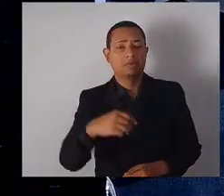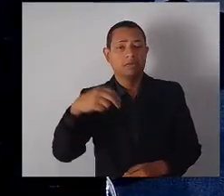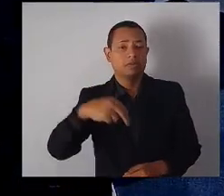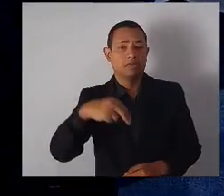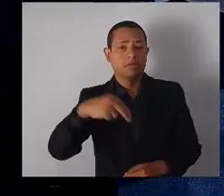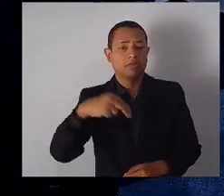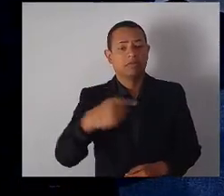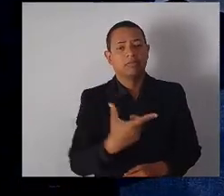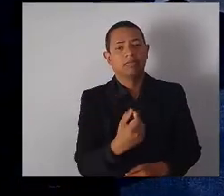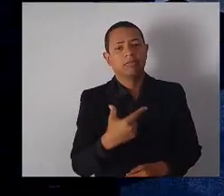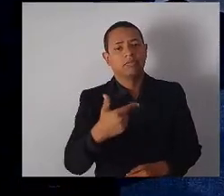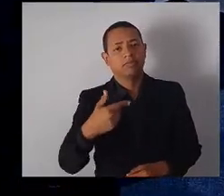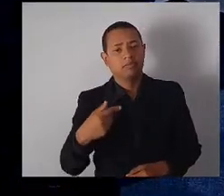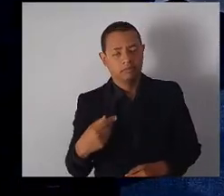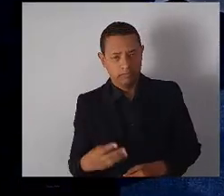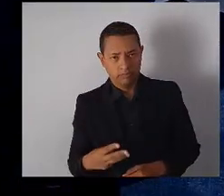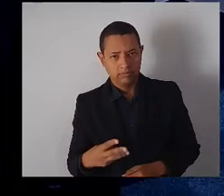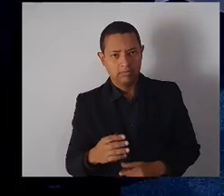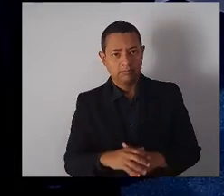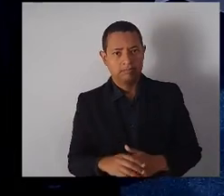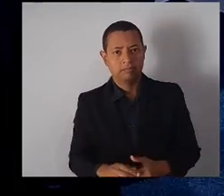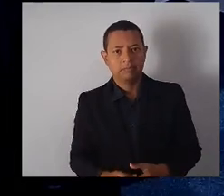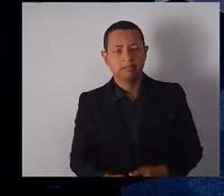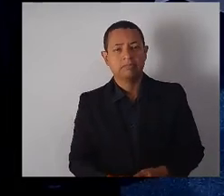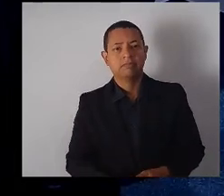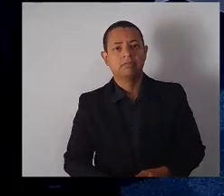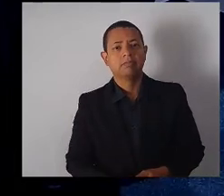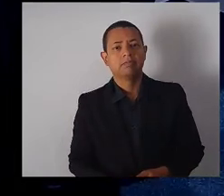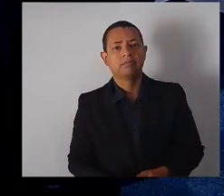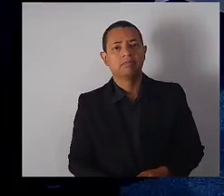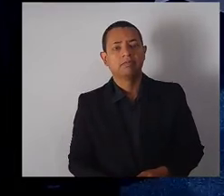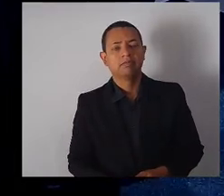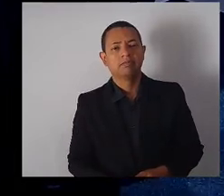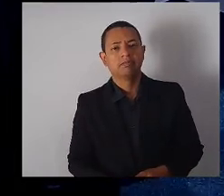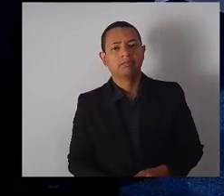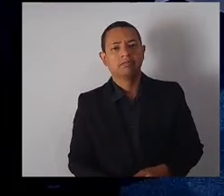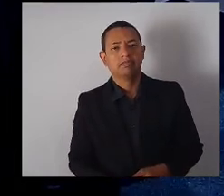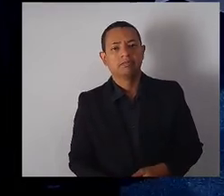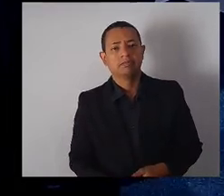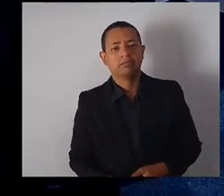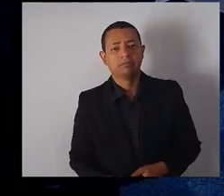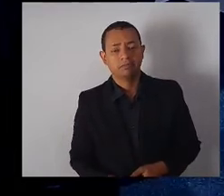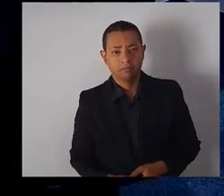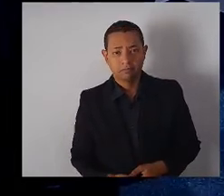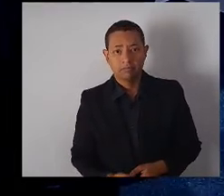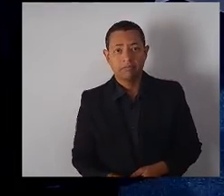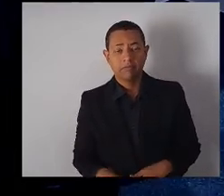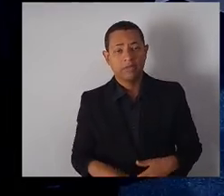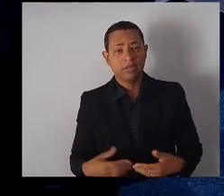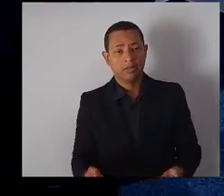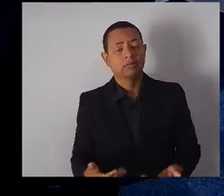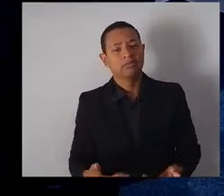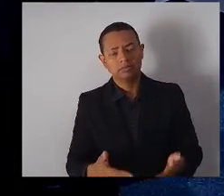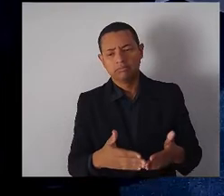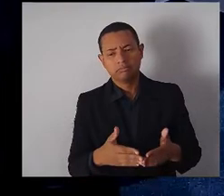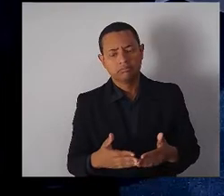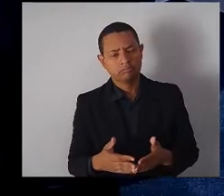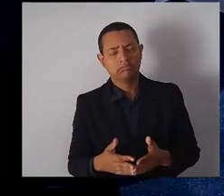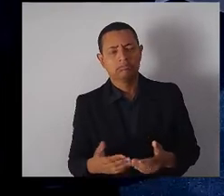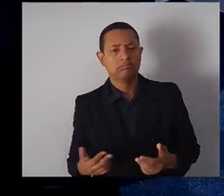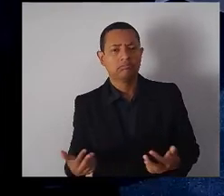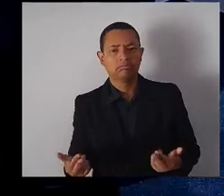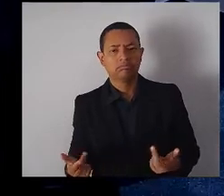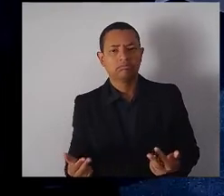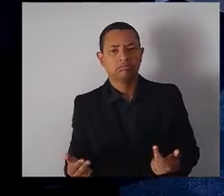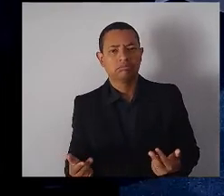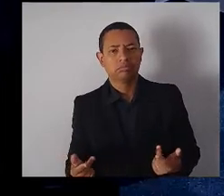fazem presentes todos os requisitos do Instituto da Litispendência, no caso, mesmas partes, causa de pedir e mesmo pedido. Até porque, neste